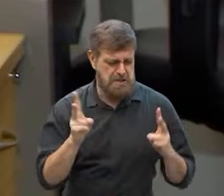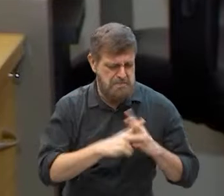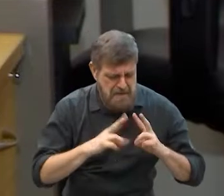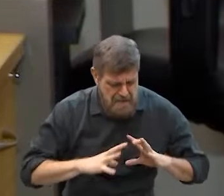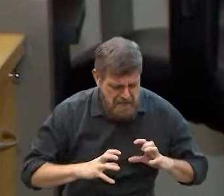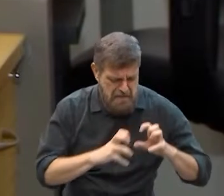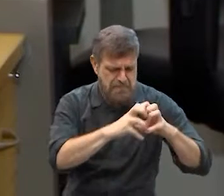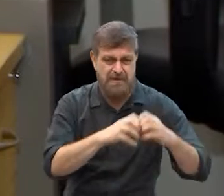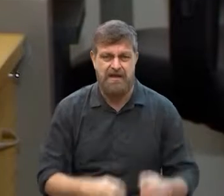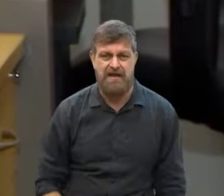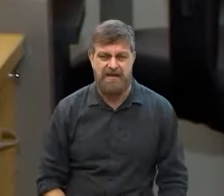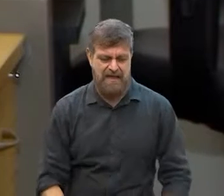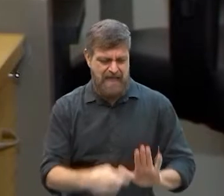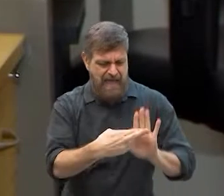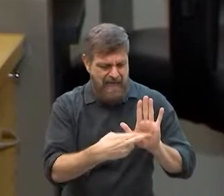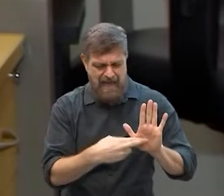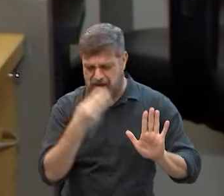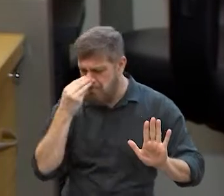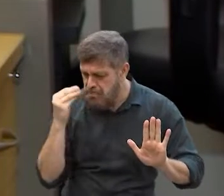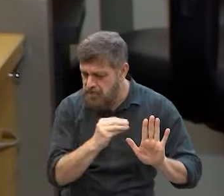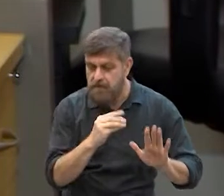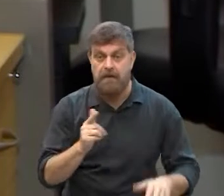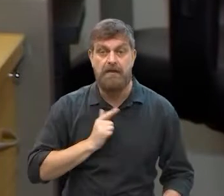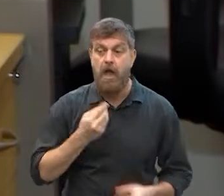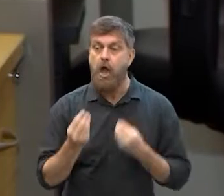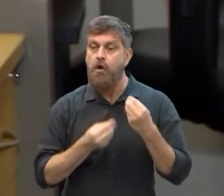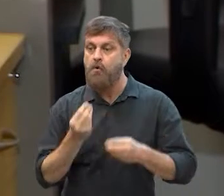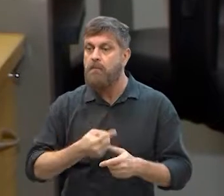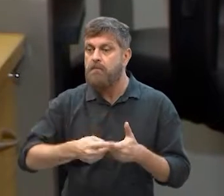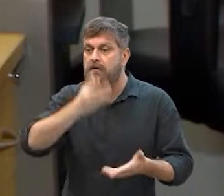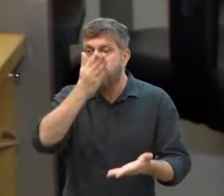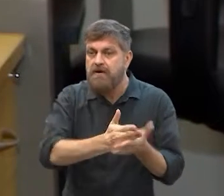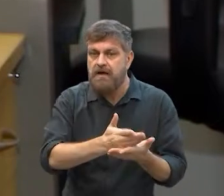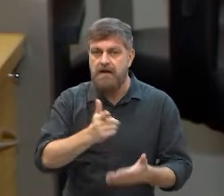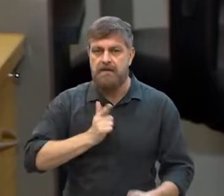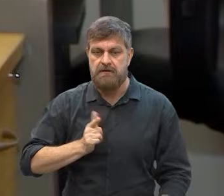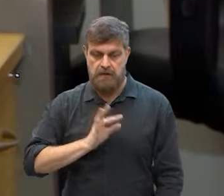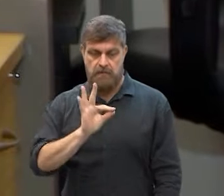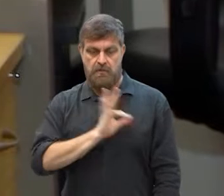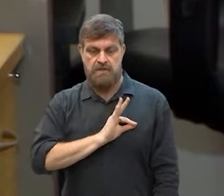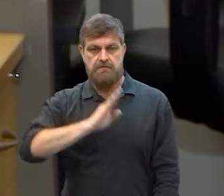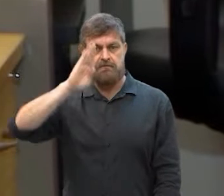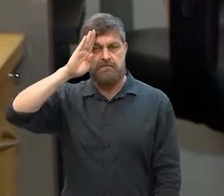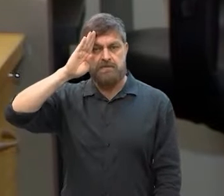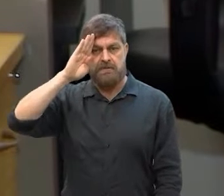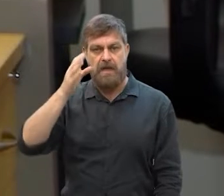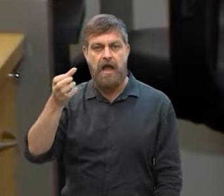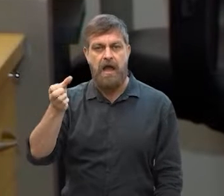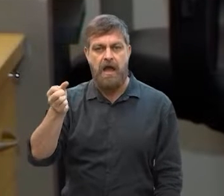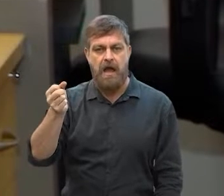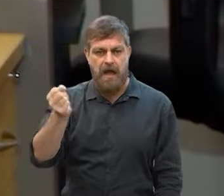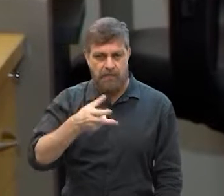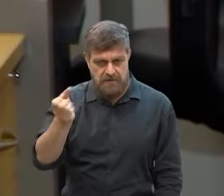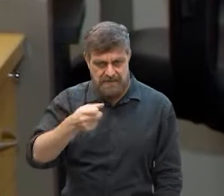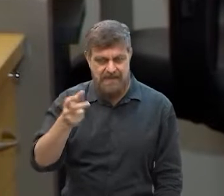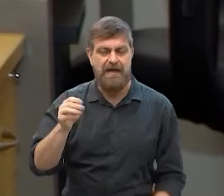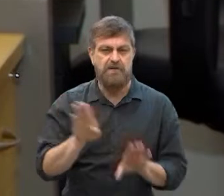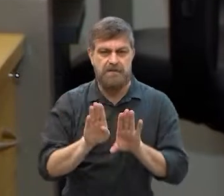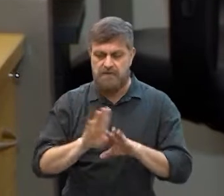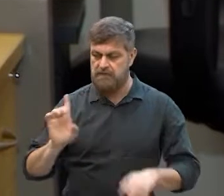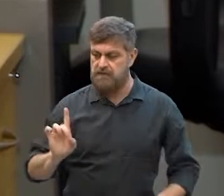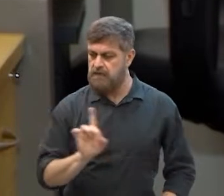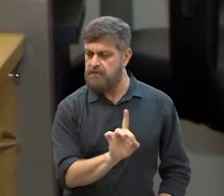essa indisciplina teria que ser resolvida a partir da presença de policiais militares aposentados,